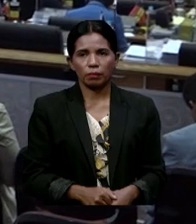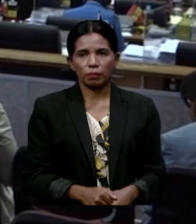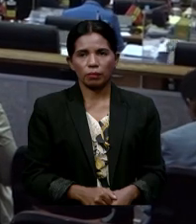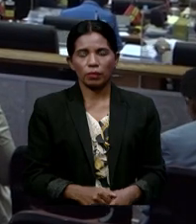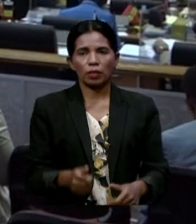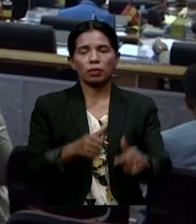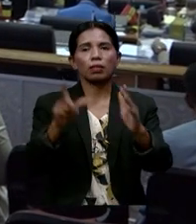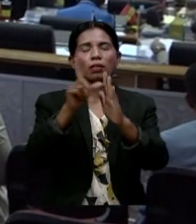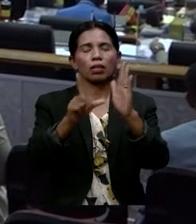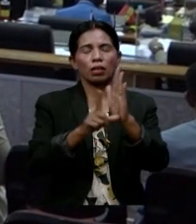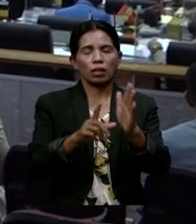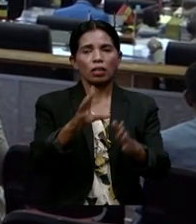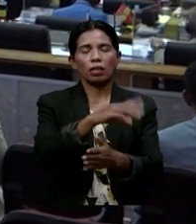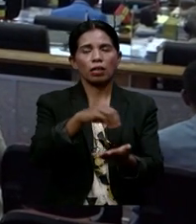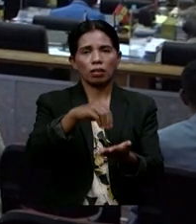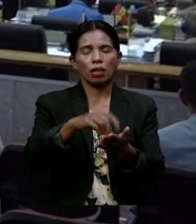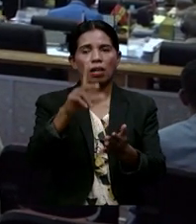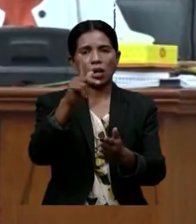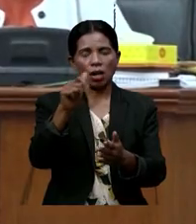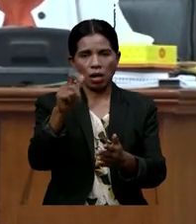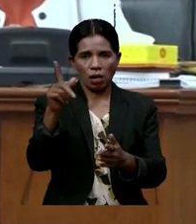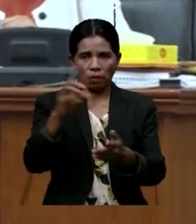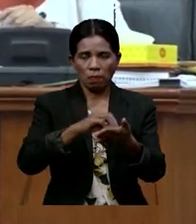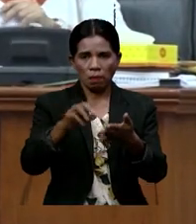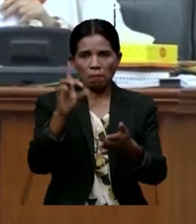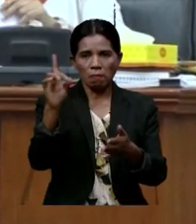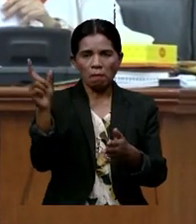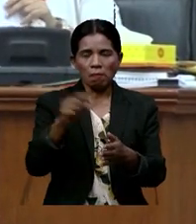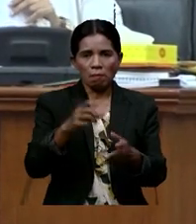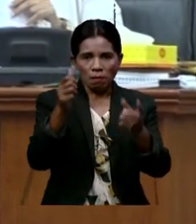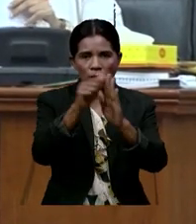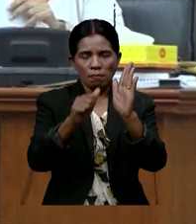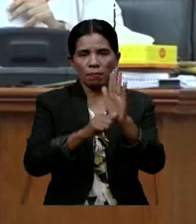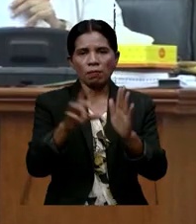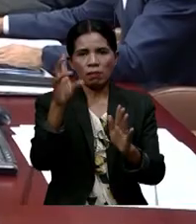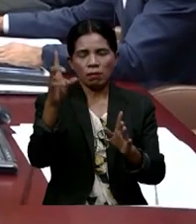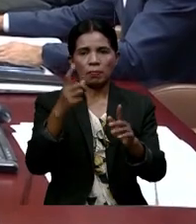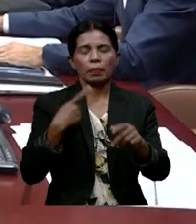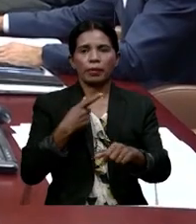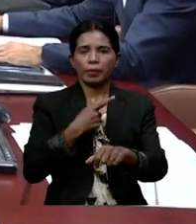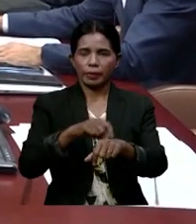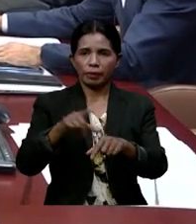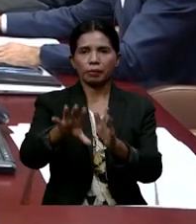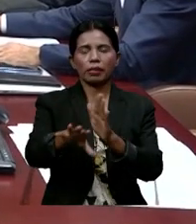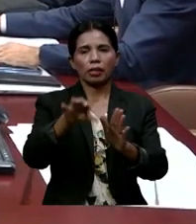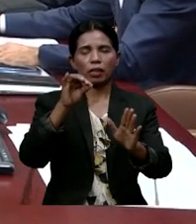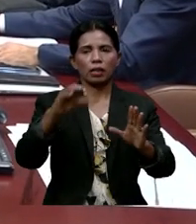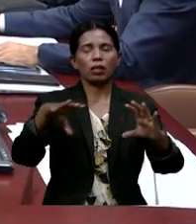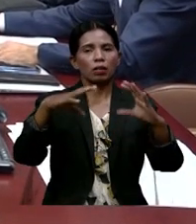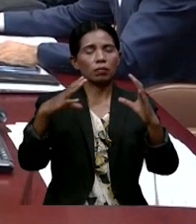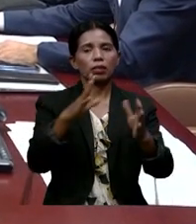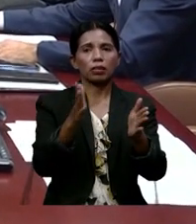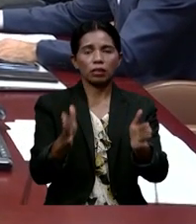Tuir lei criação kak número 8 barra ring Rusia lebih defini ia artigo hitu katak Parlamento Nasional makili komisario tuir proposta husi